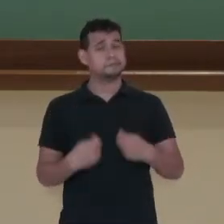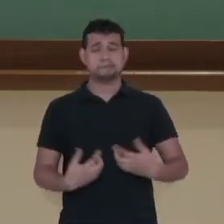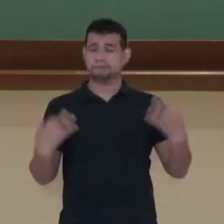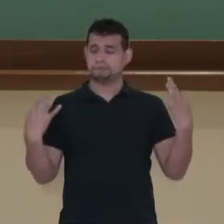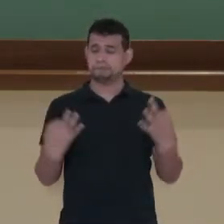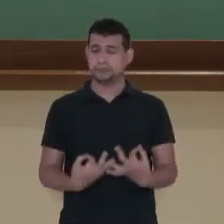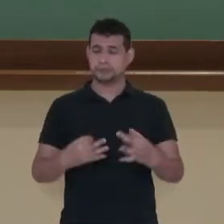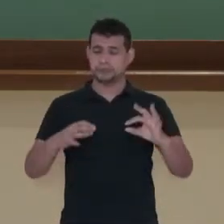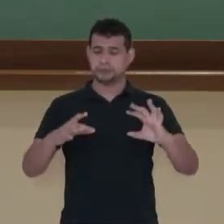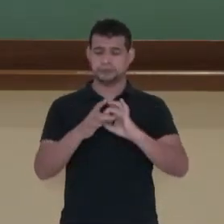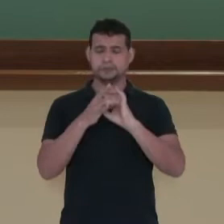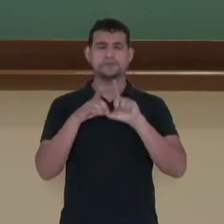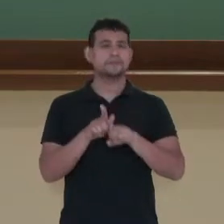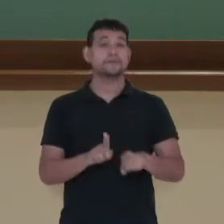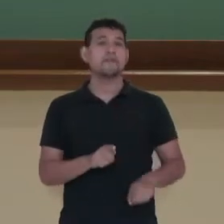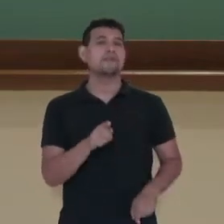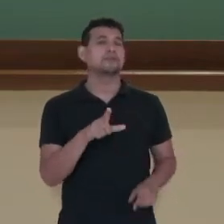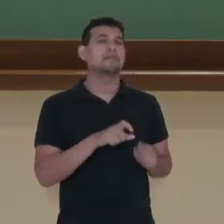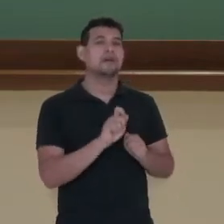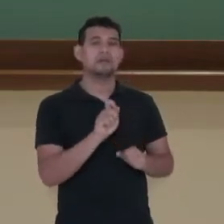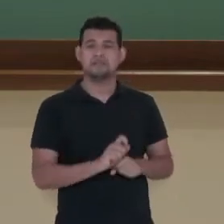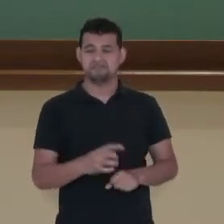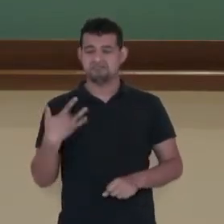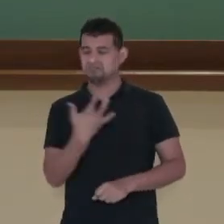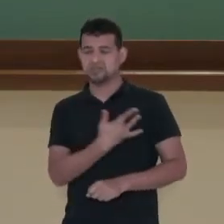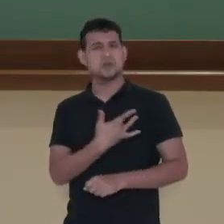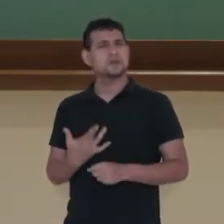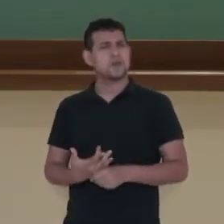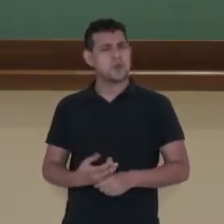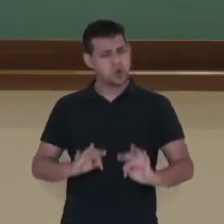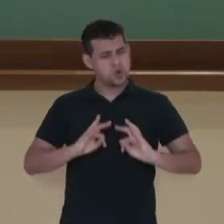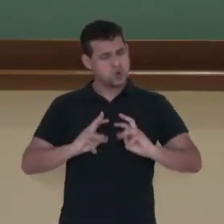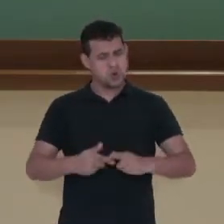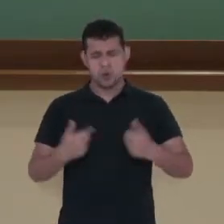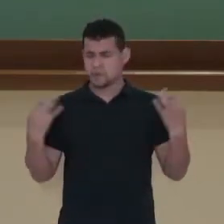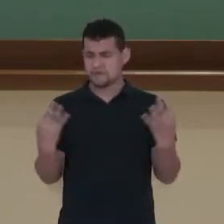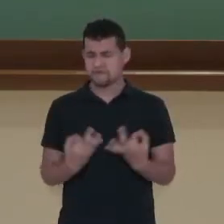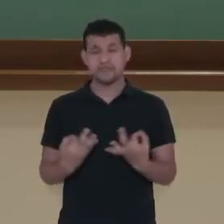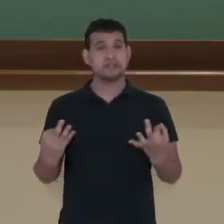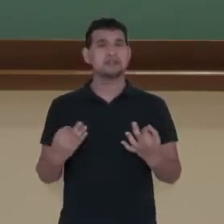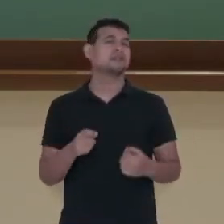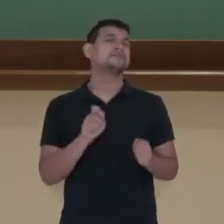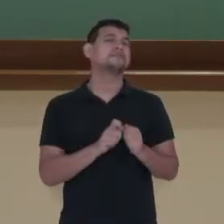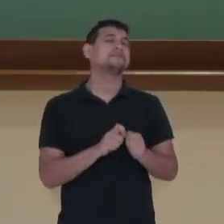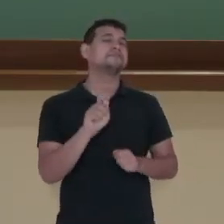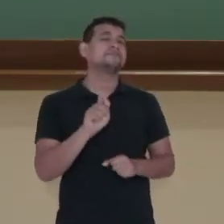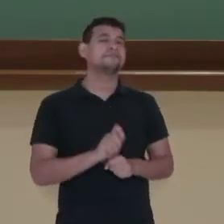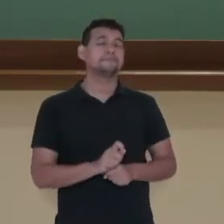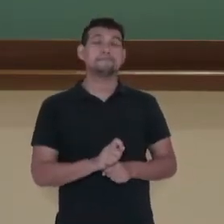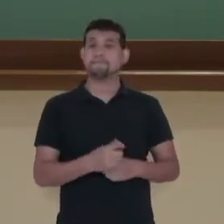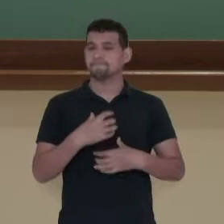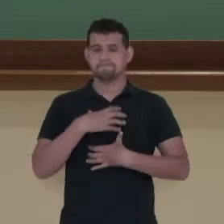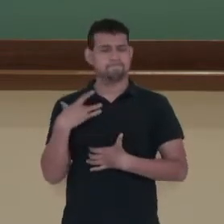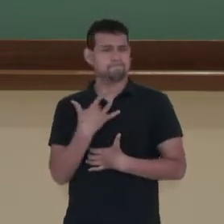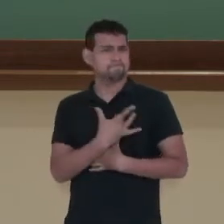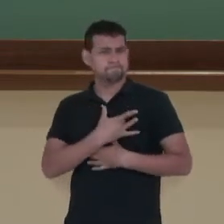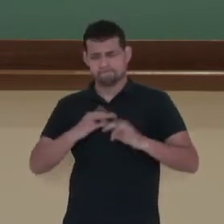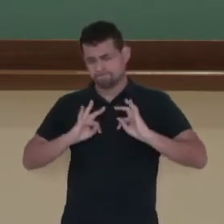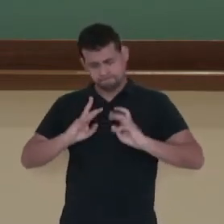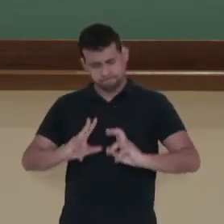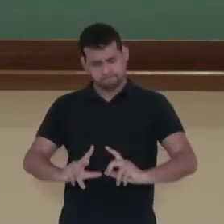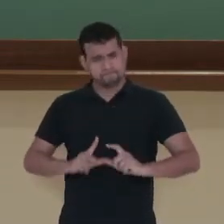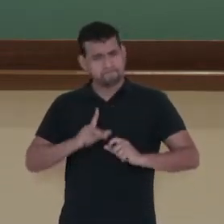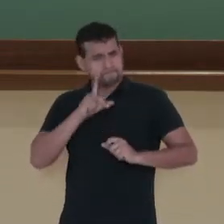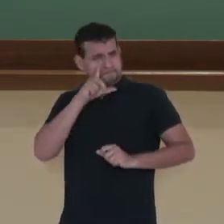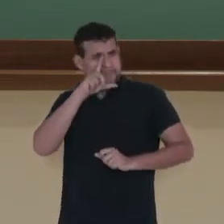estar conjunto, então, para que você tenha uma saúde absoluta, para que você plene aí de uma saúde com vigor,